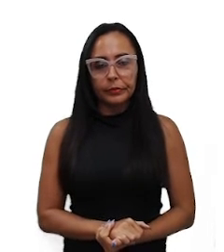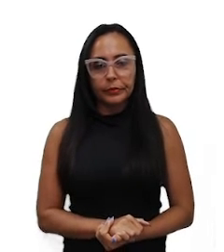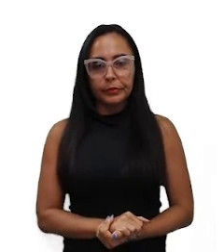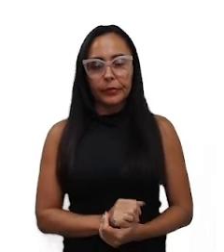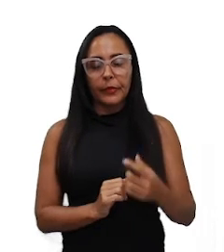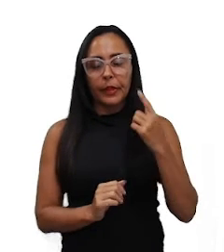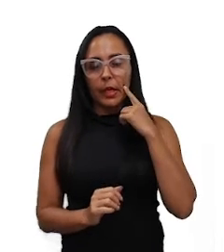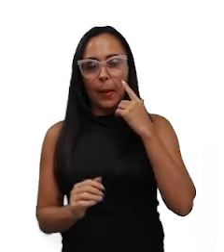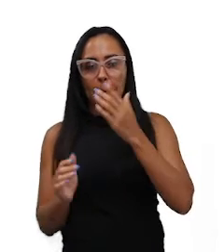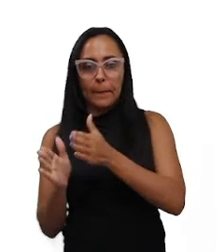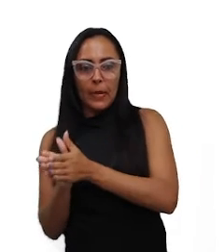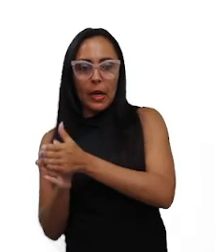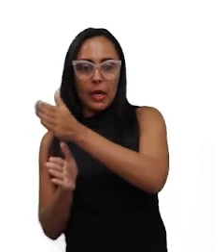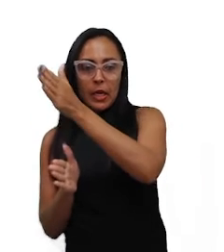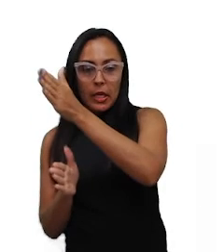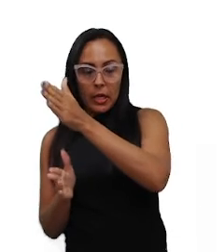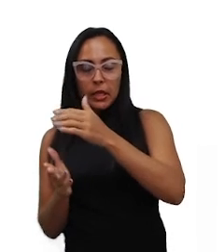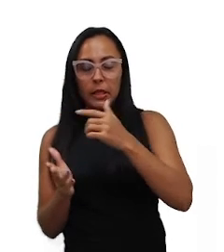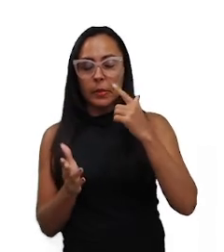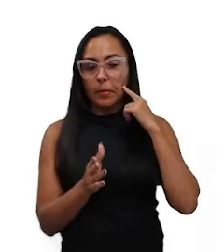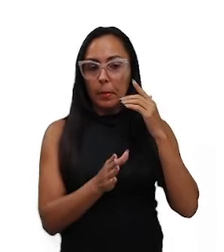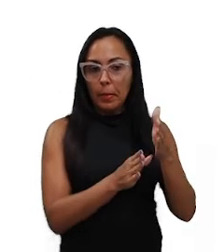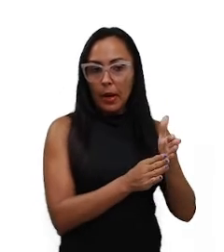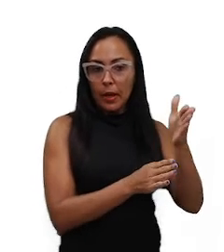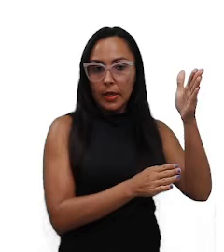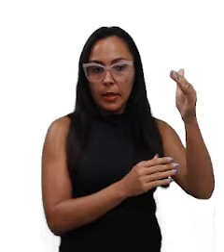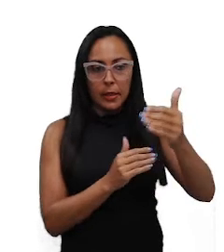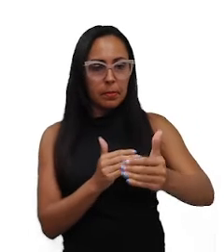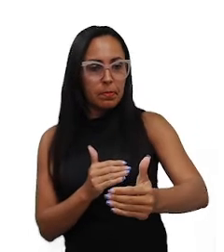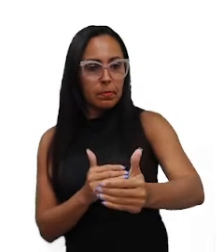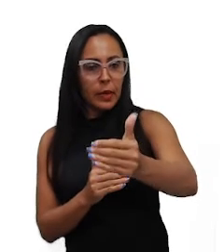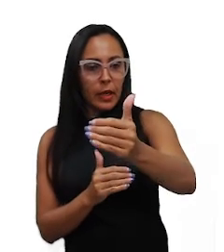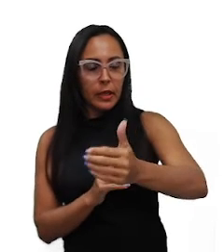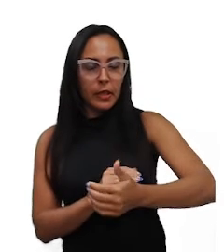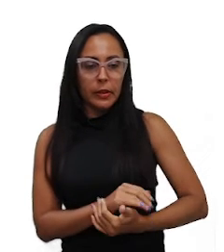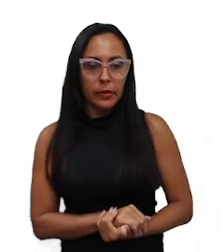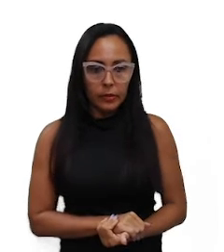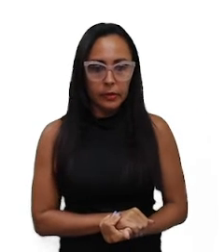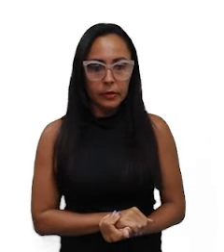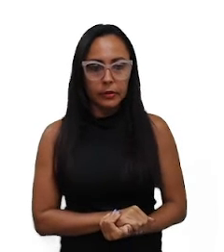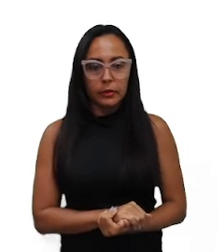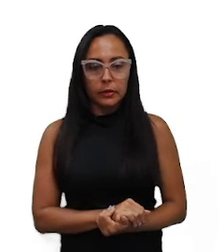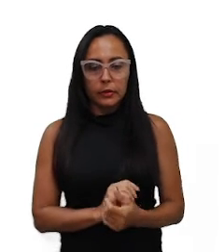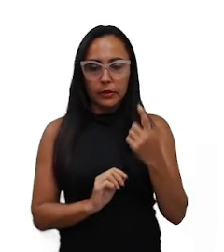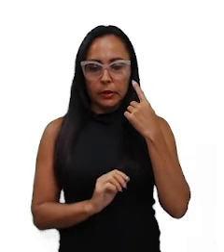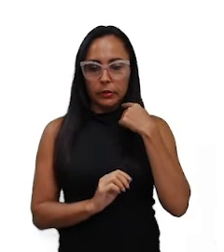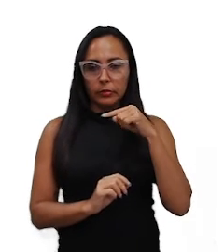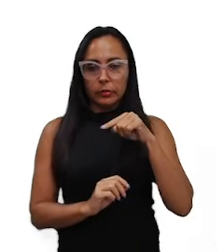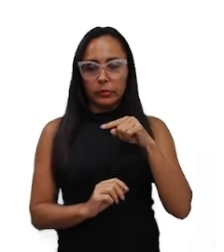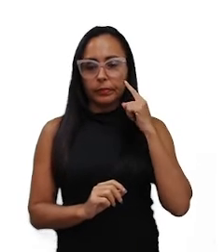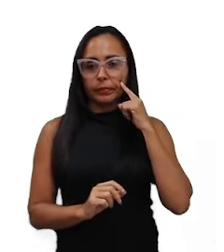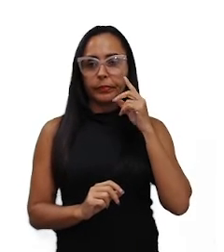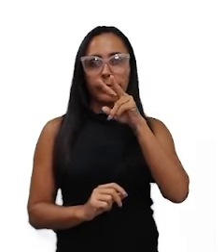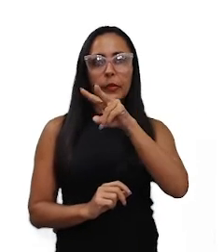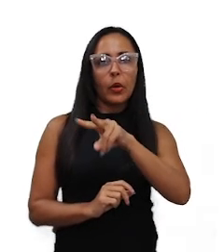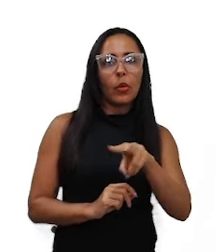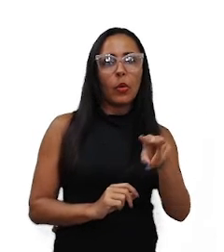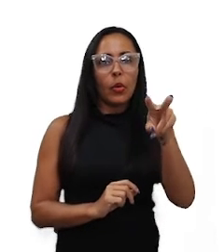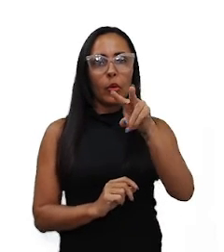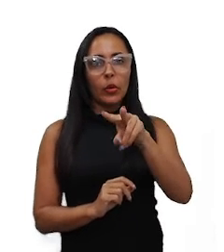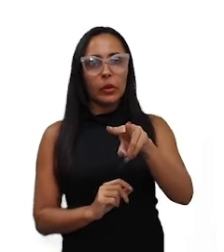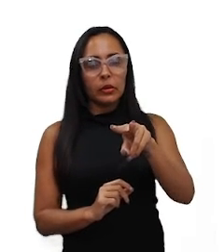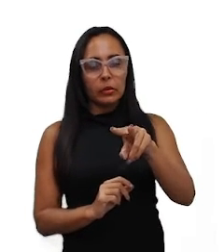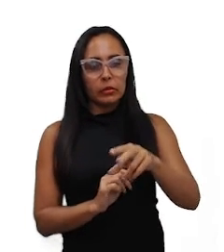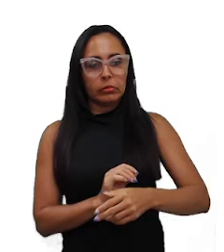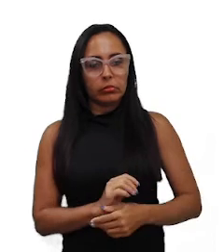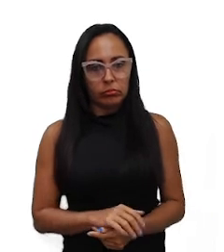que tinha janela a gente está eliminando. E a pessoa fica como se estivesse olhando frontalmente para o